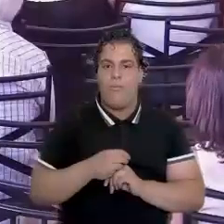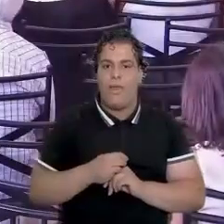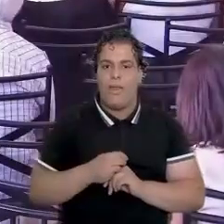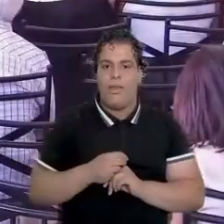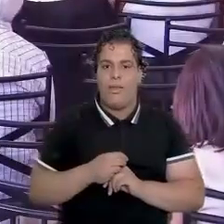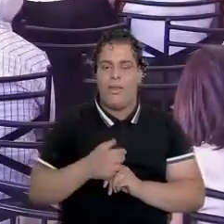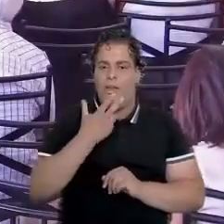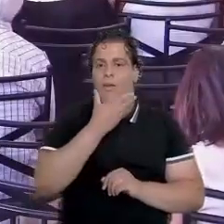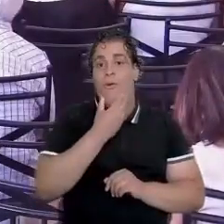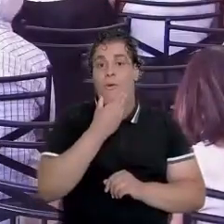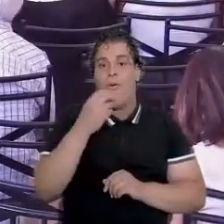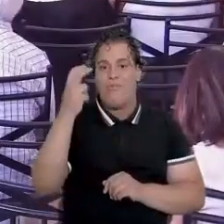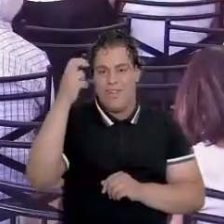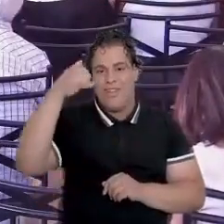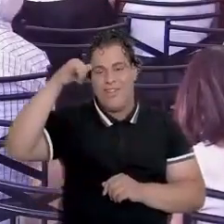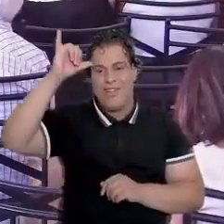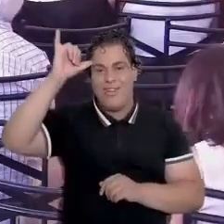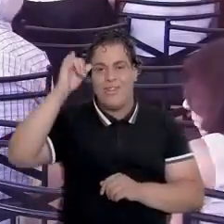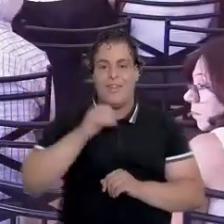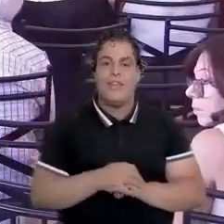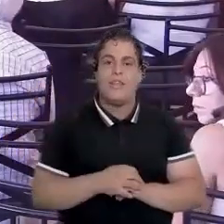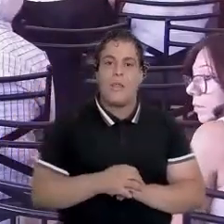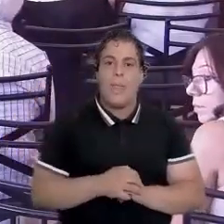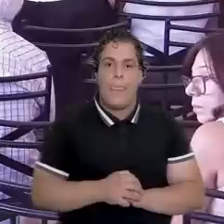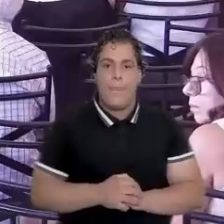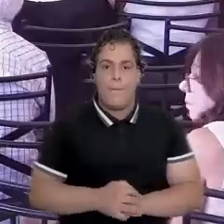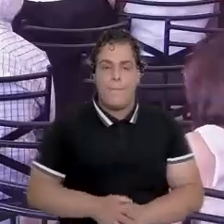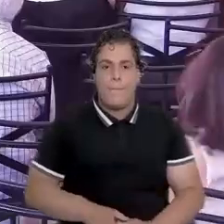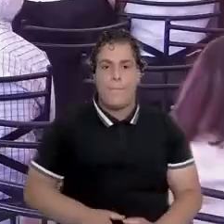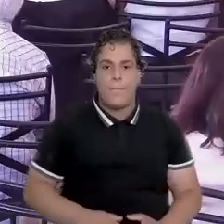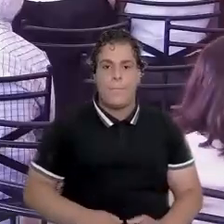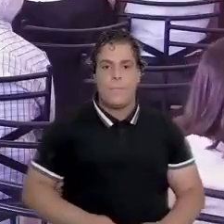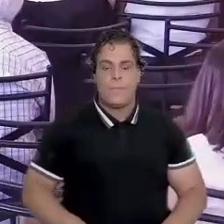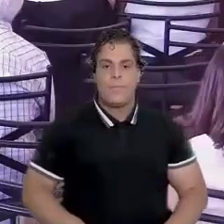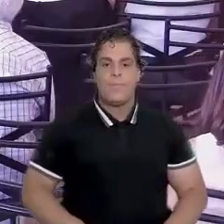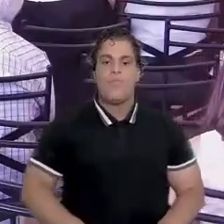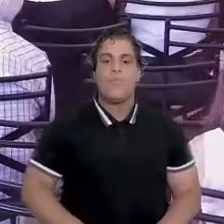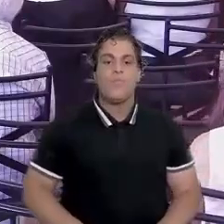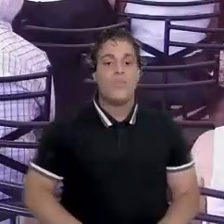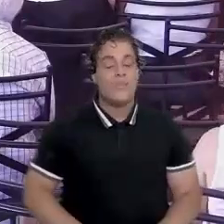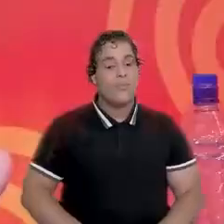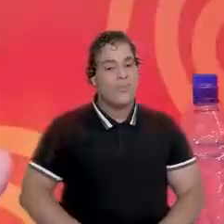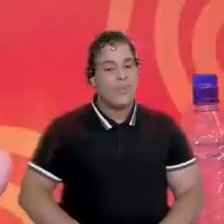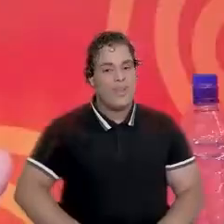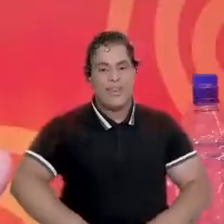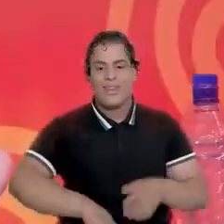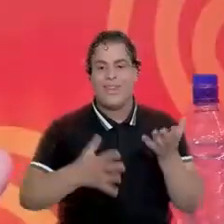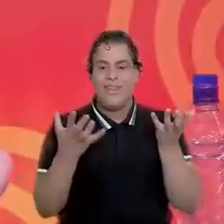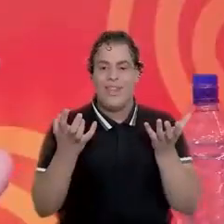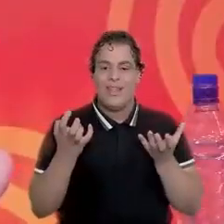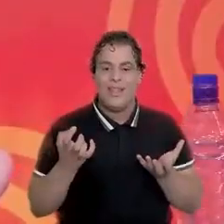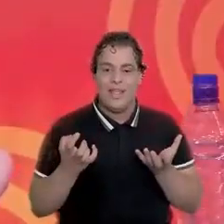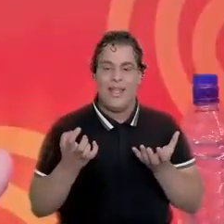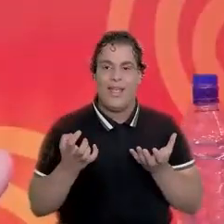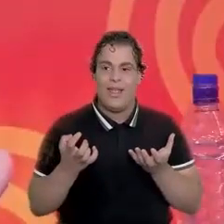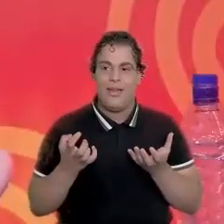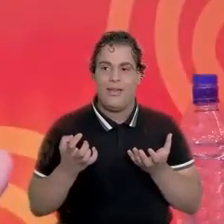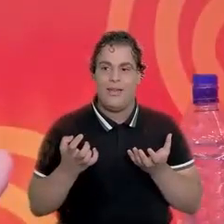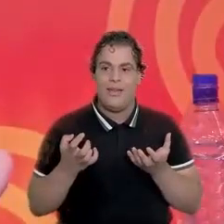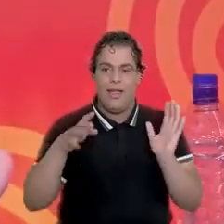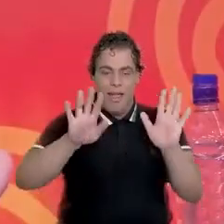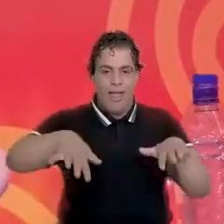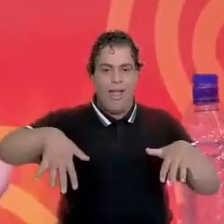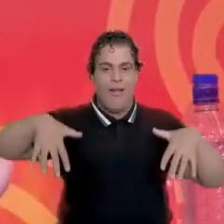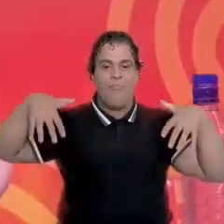Eu quero, antes, já avisar ali, né, dos minutinhos que faltam para finalizar, mas antes eu quero passar para a plateia. Se